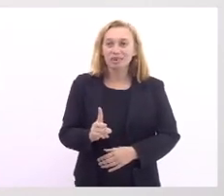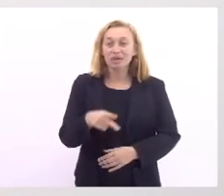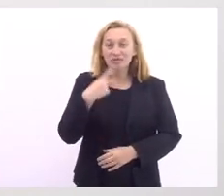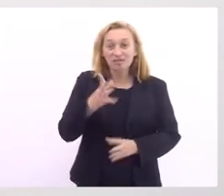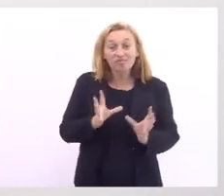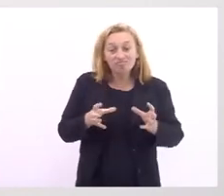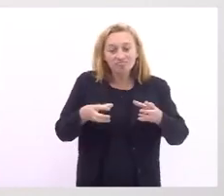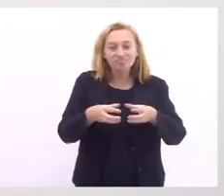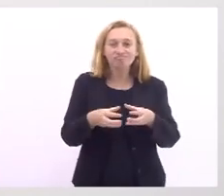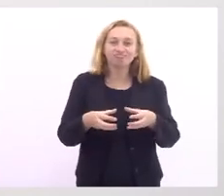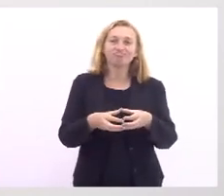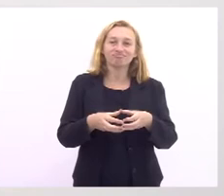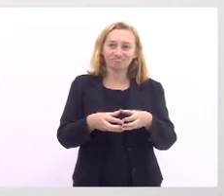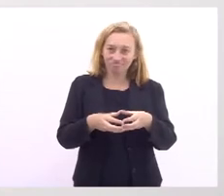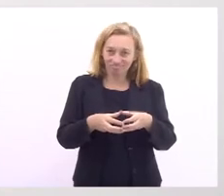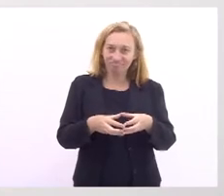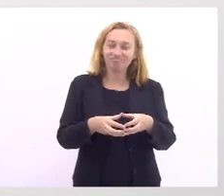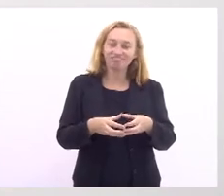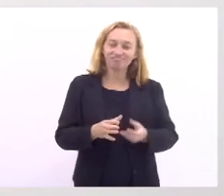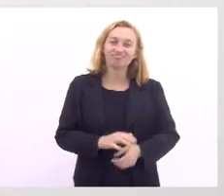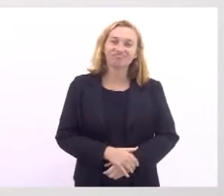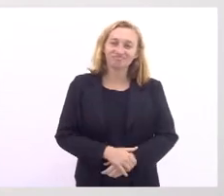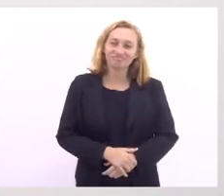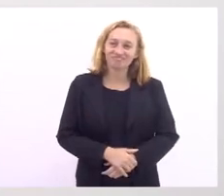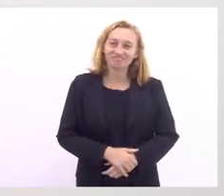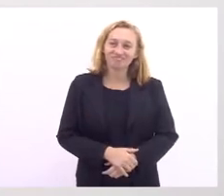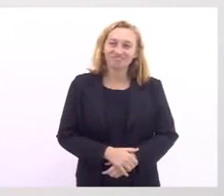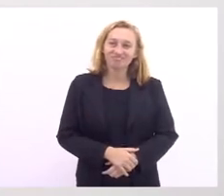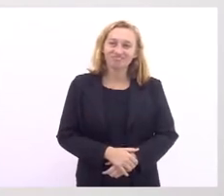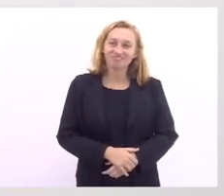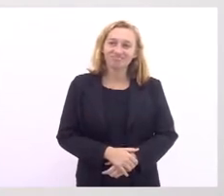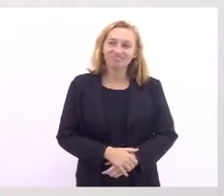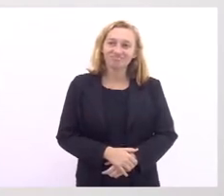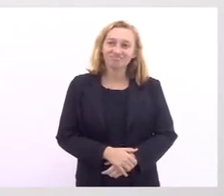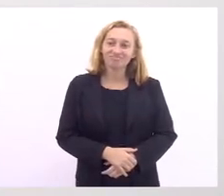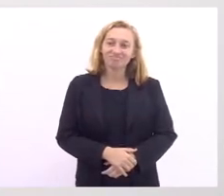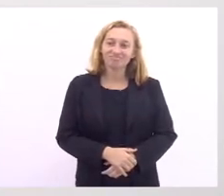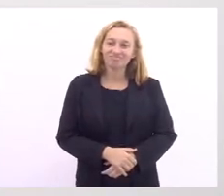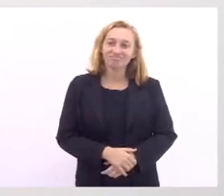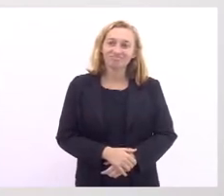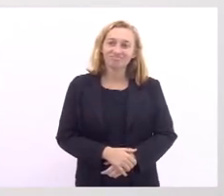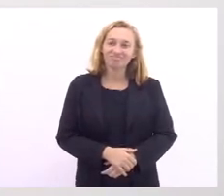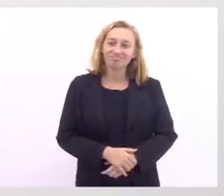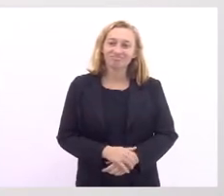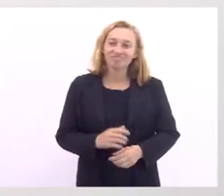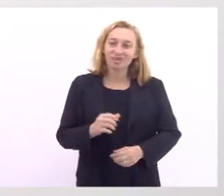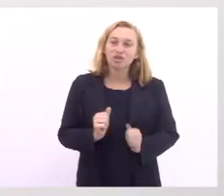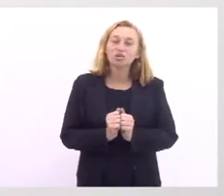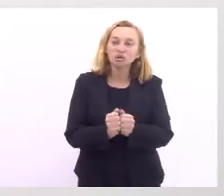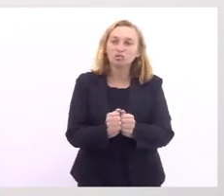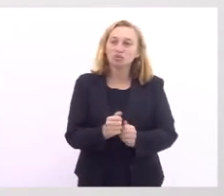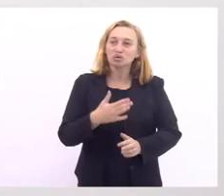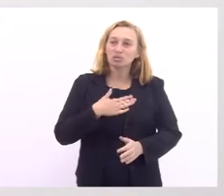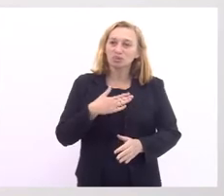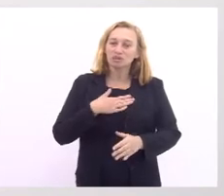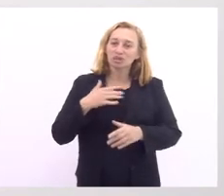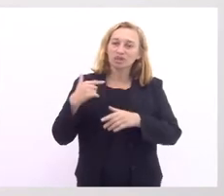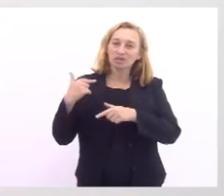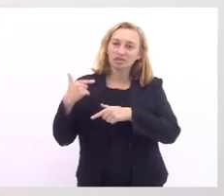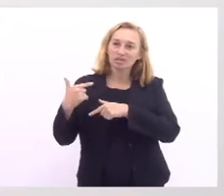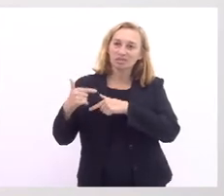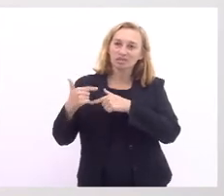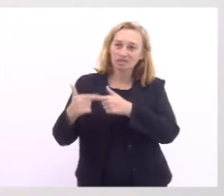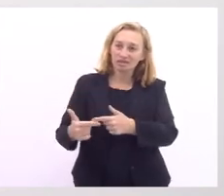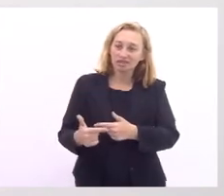minha fala ela é carregada de coletividade ela é uma fala que traz junto comigo a minha ancestralidade